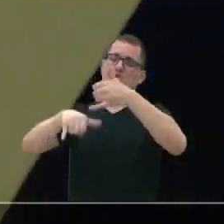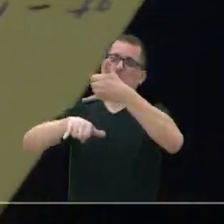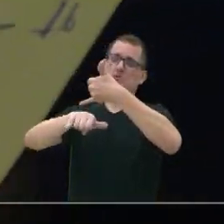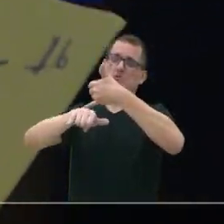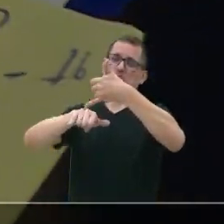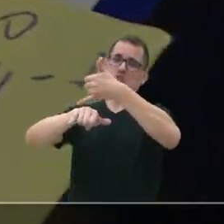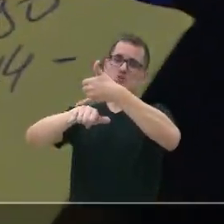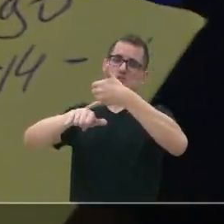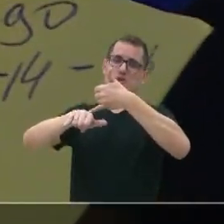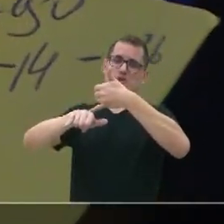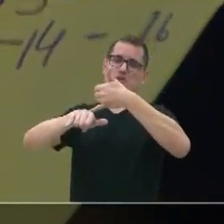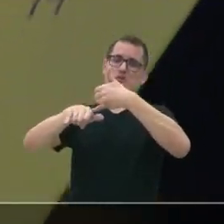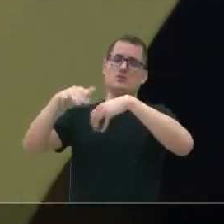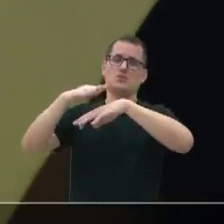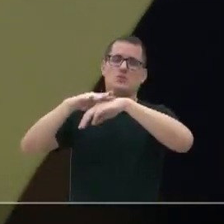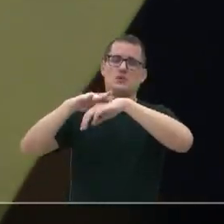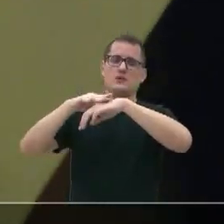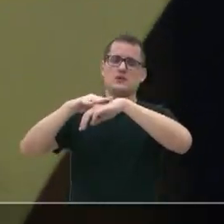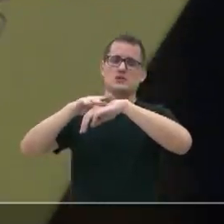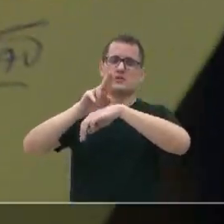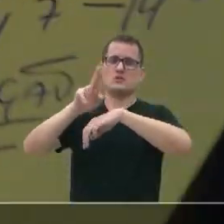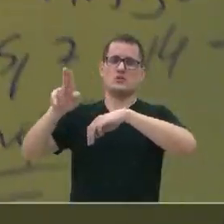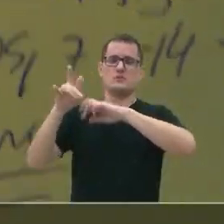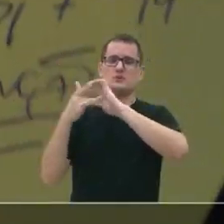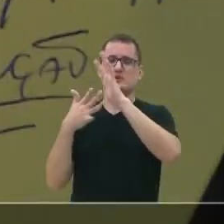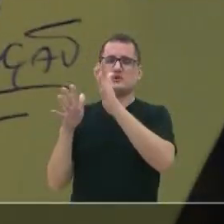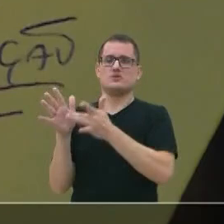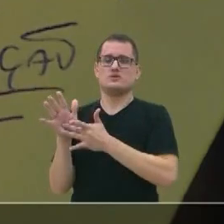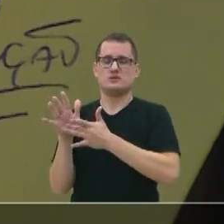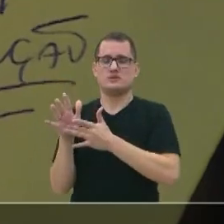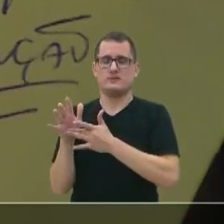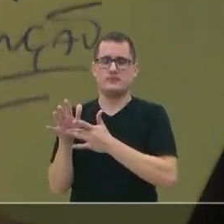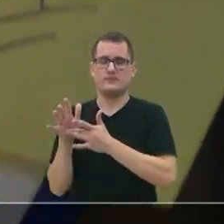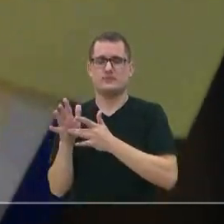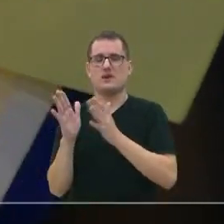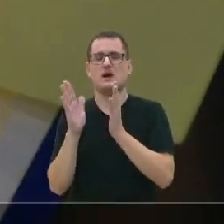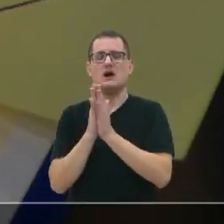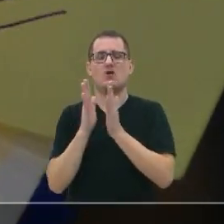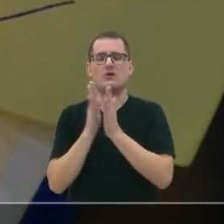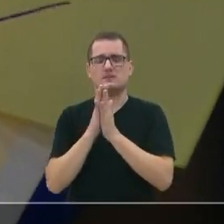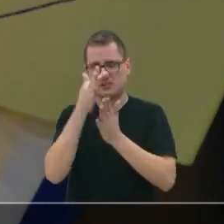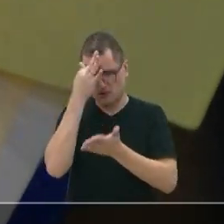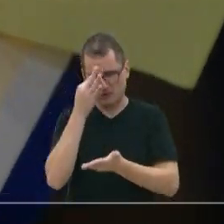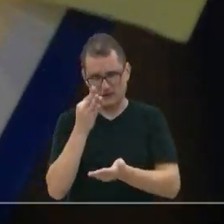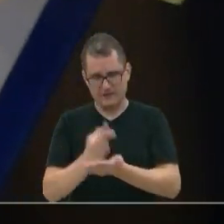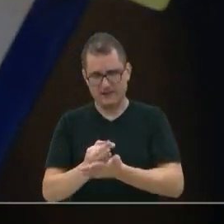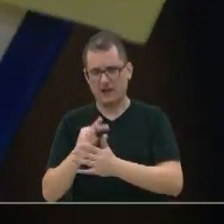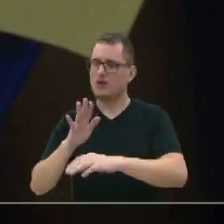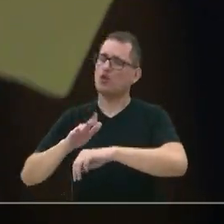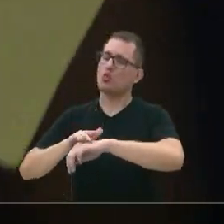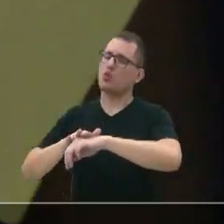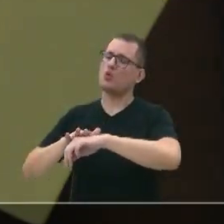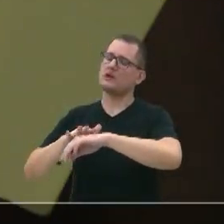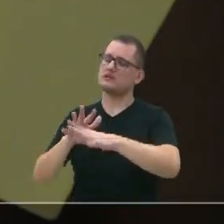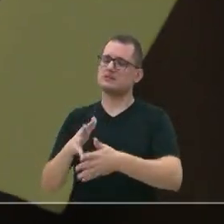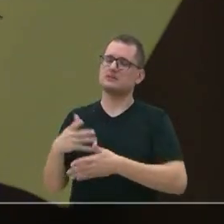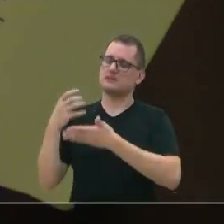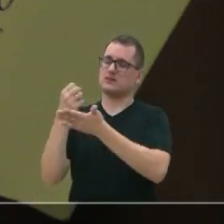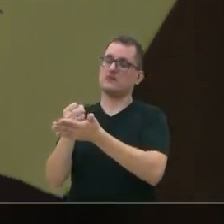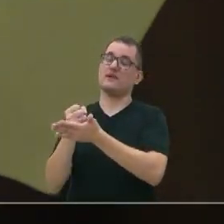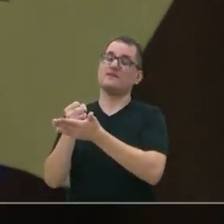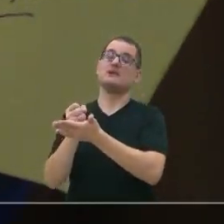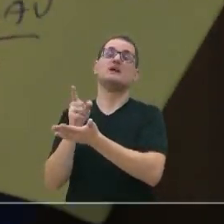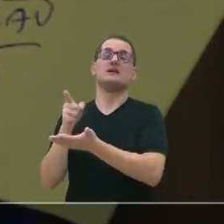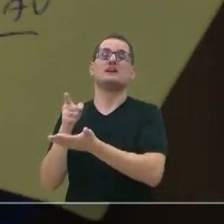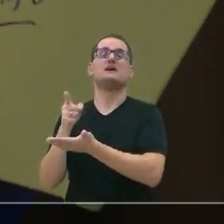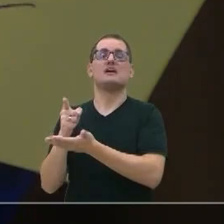de Jesus. A oração da fé salvará o doente e o Senhor o reerguerá.